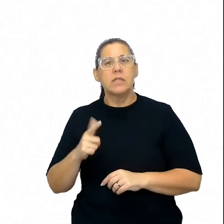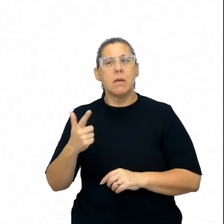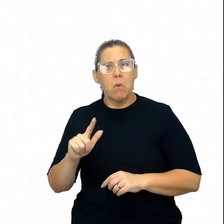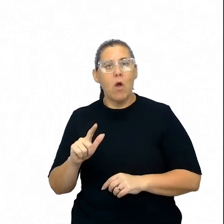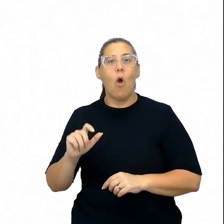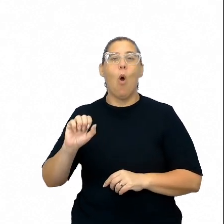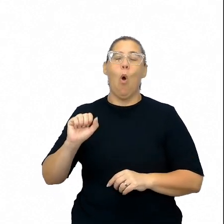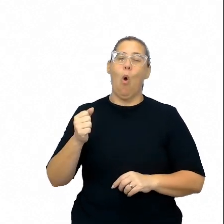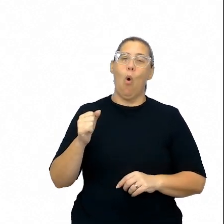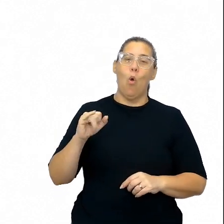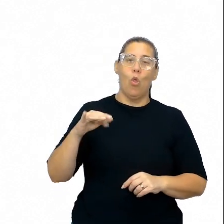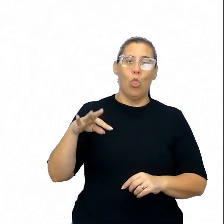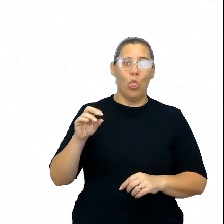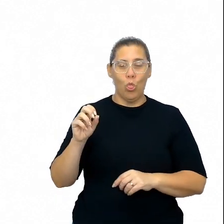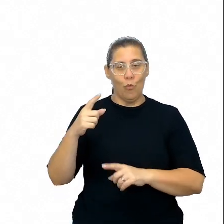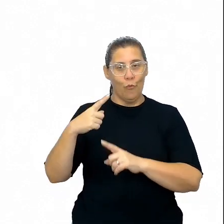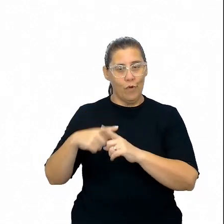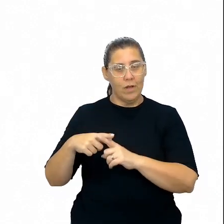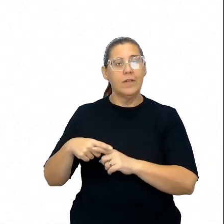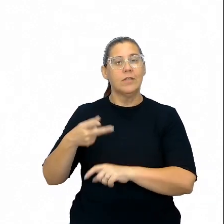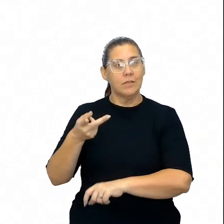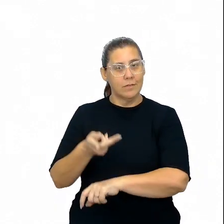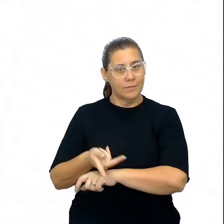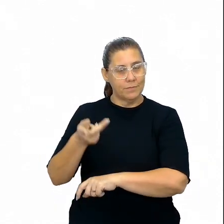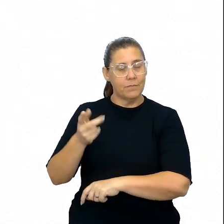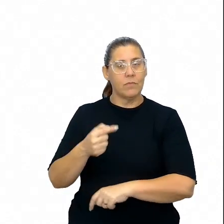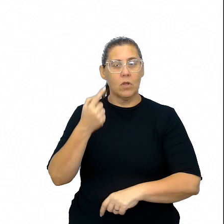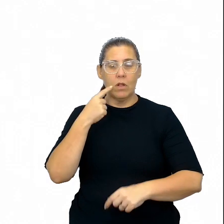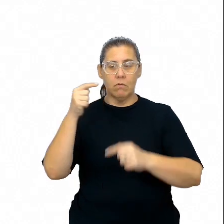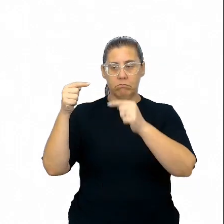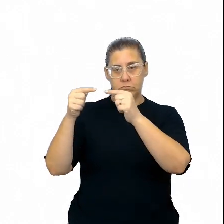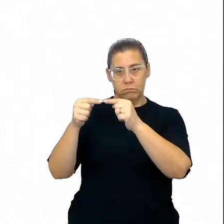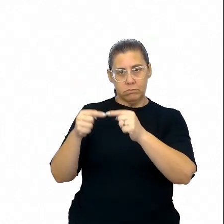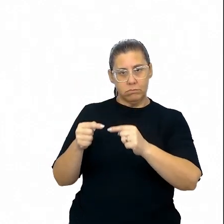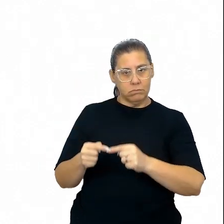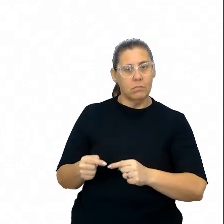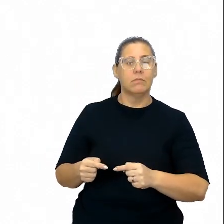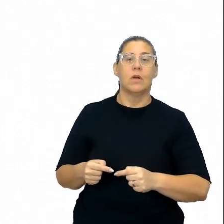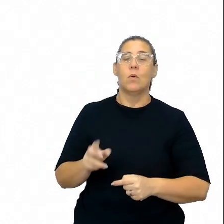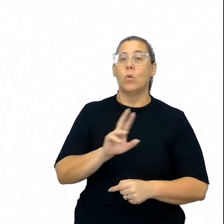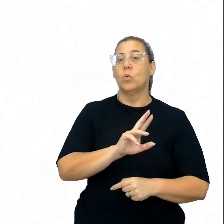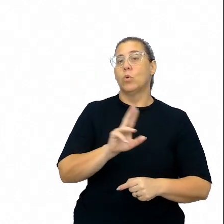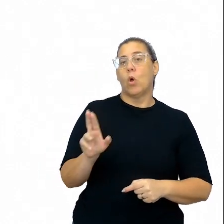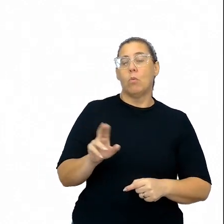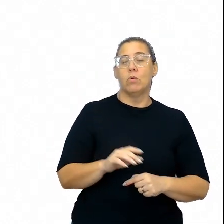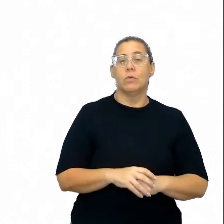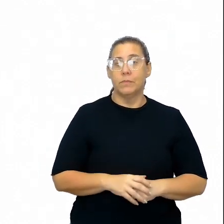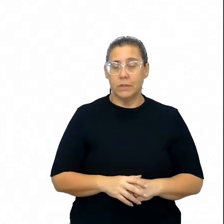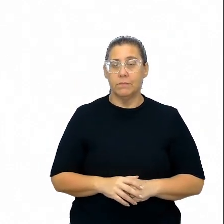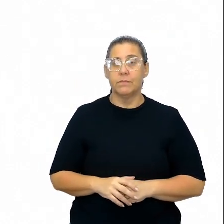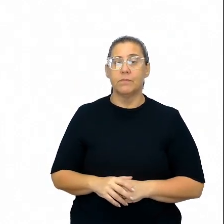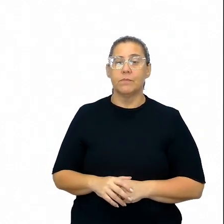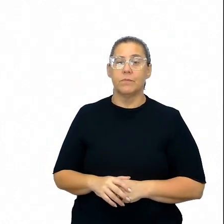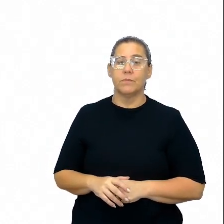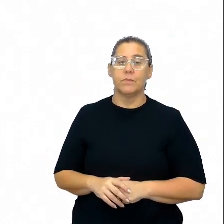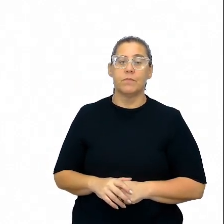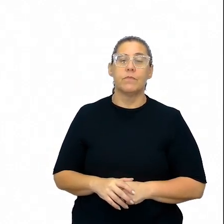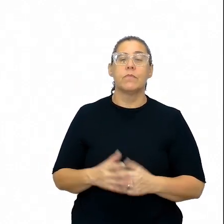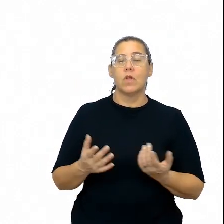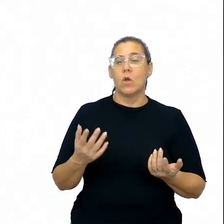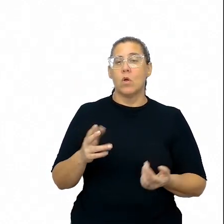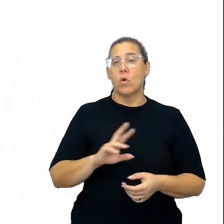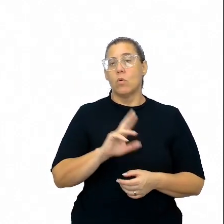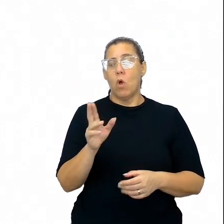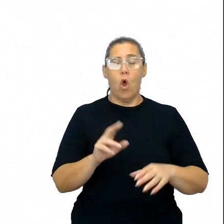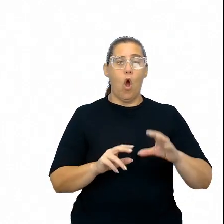quê? Octacampeão. Olha, então a gente está fazendo a associação a quem? Ao nome octógono, ao